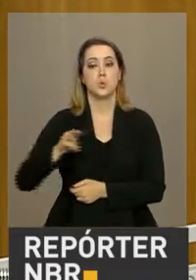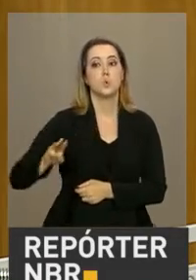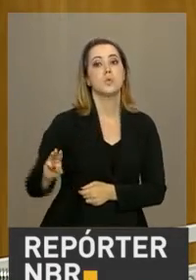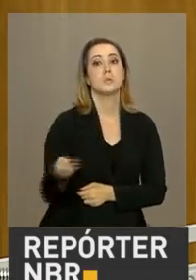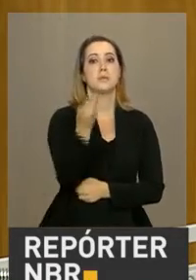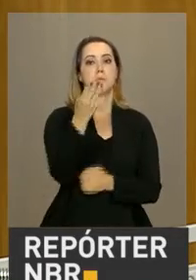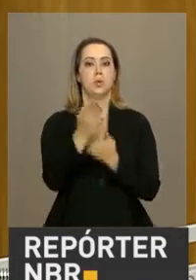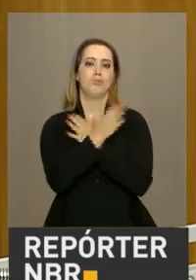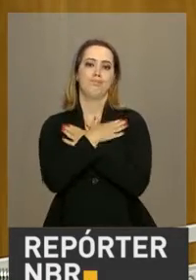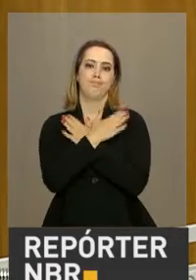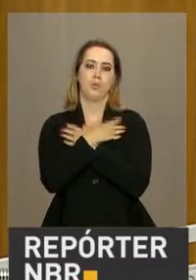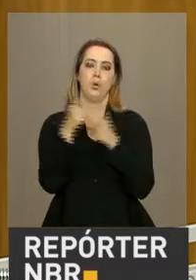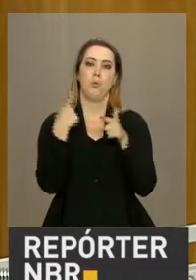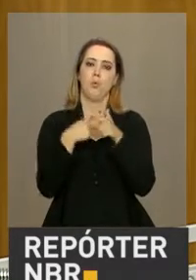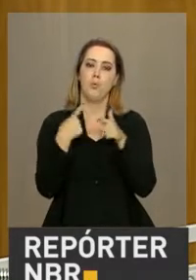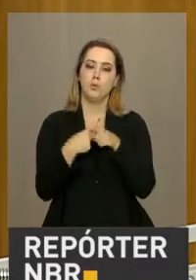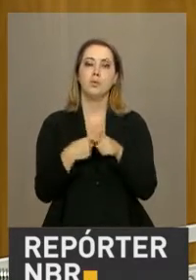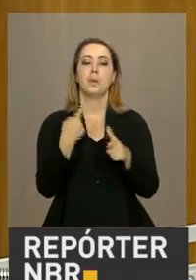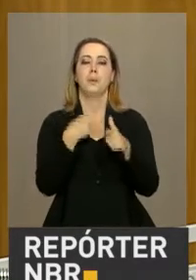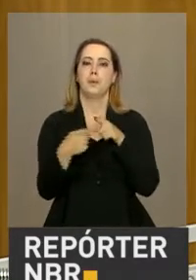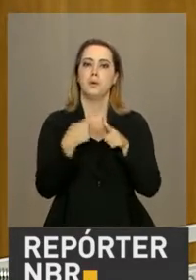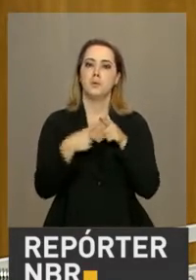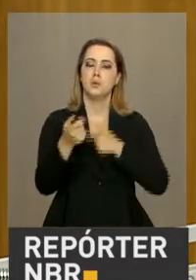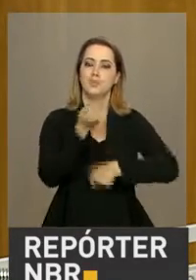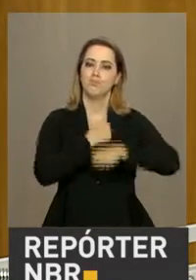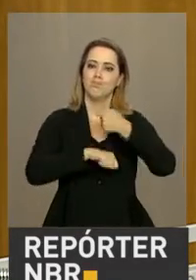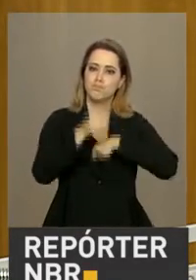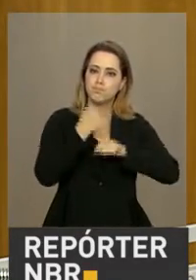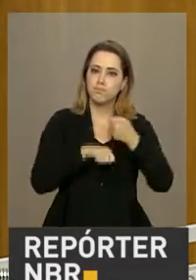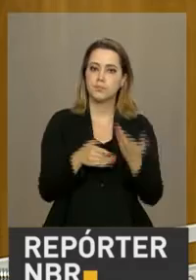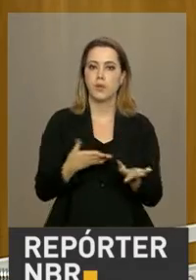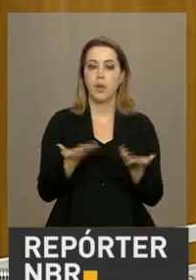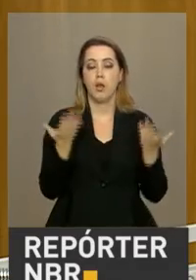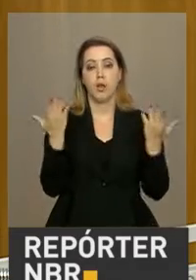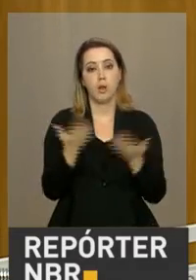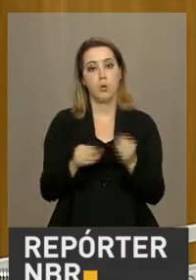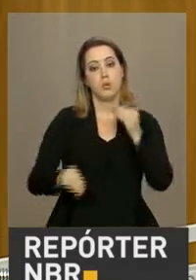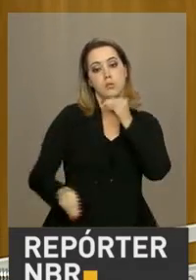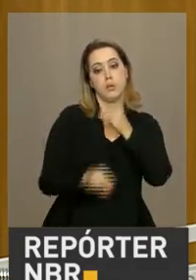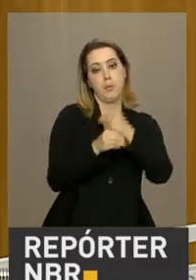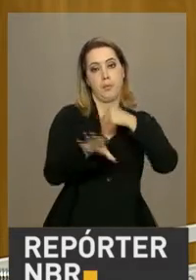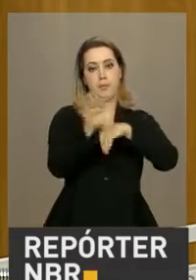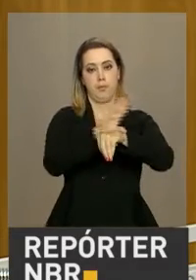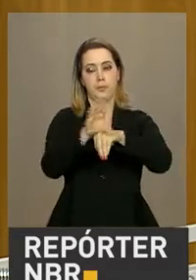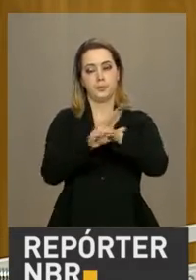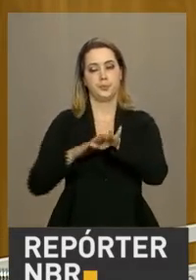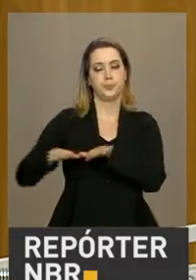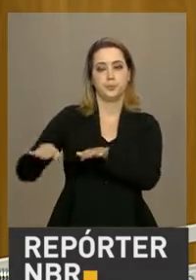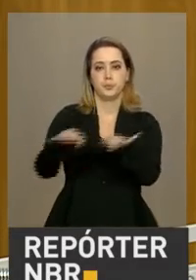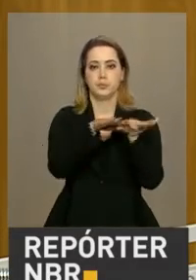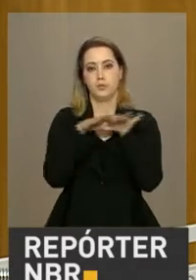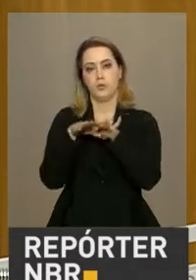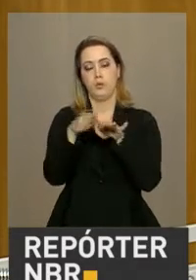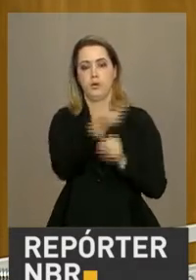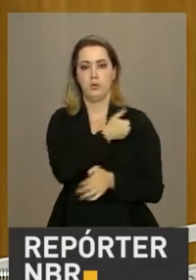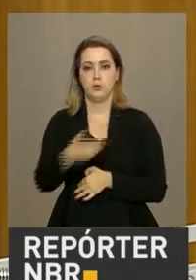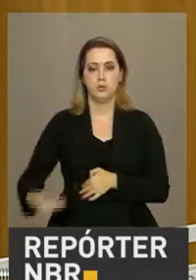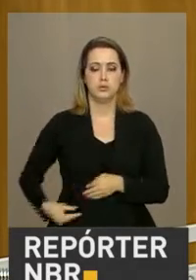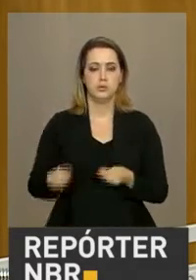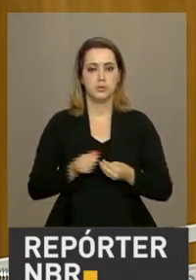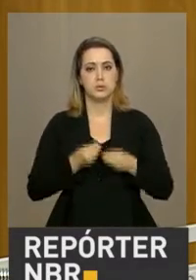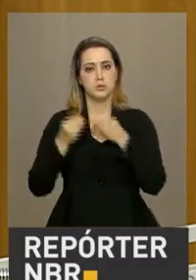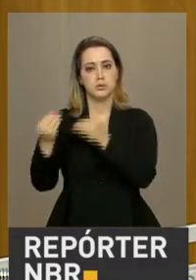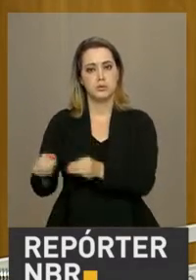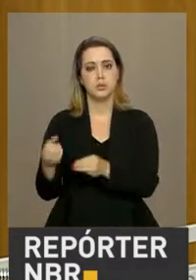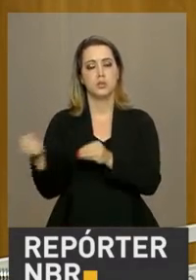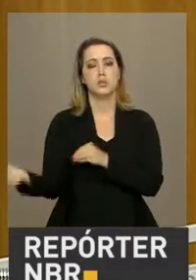justamente por conta da crise econômica então a pec veio para reequilibrar o orçamento público devolver a capacidade